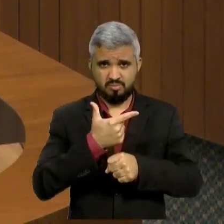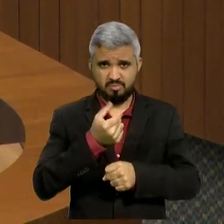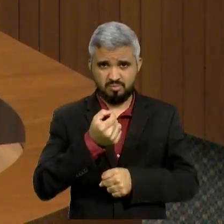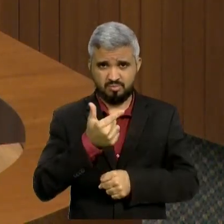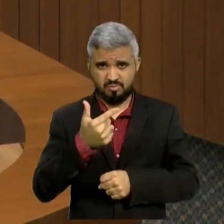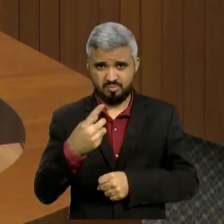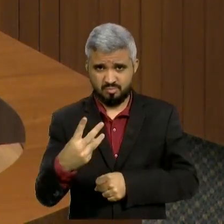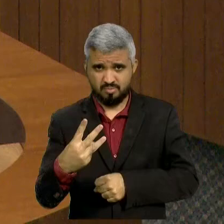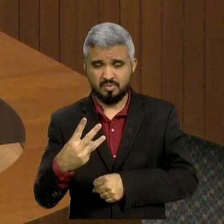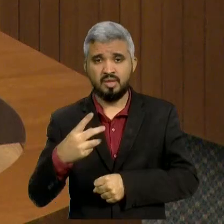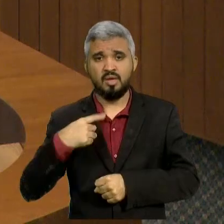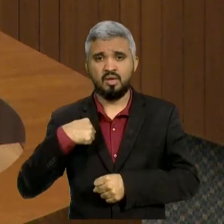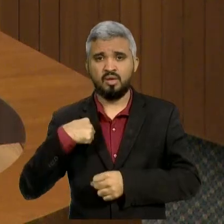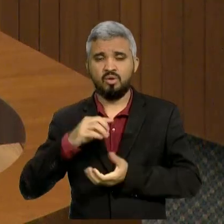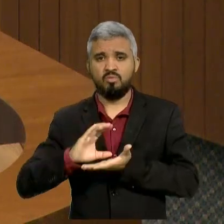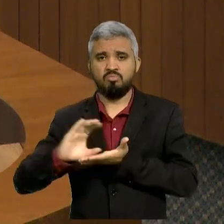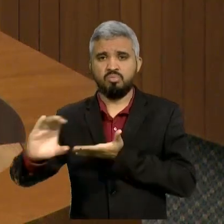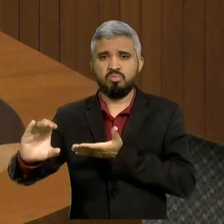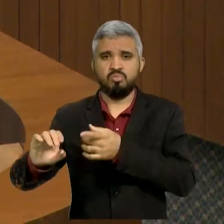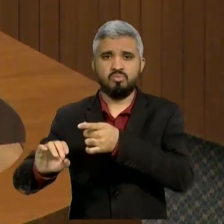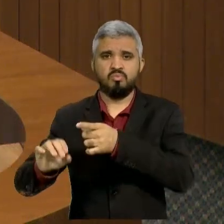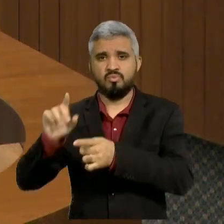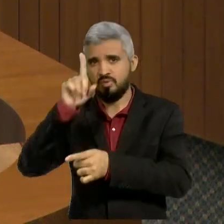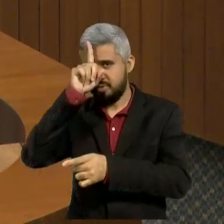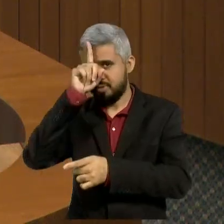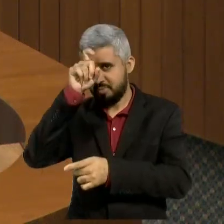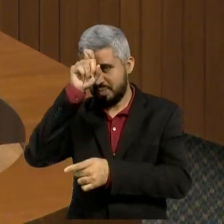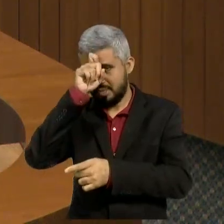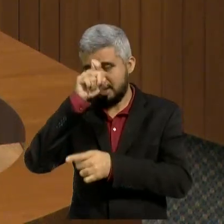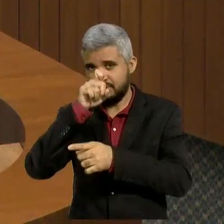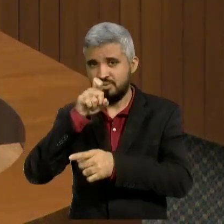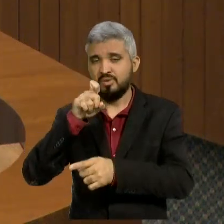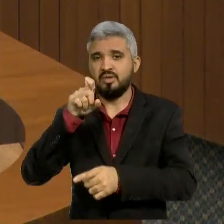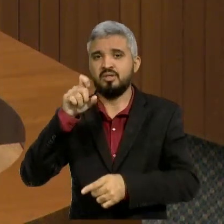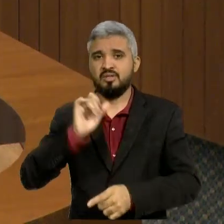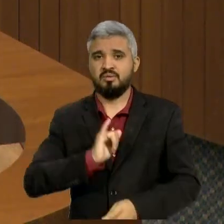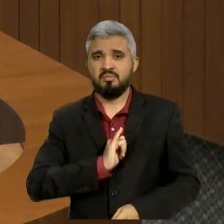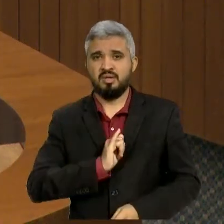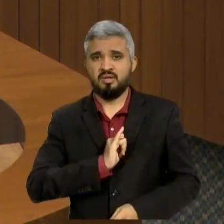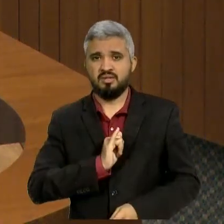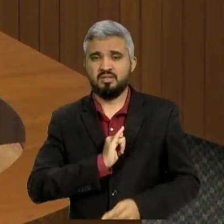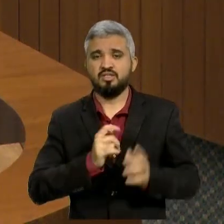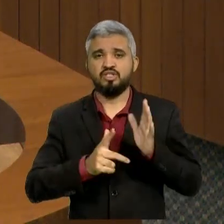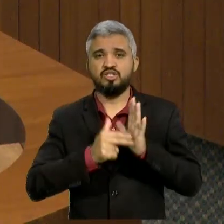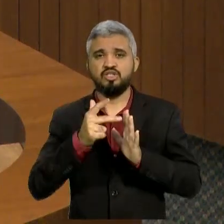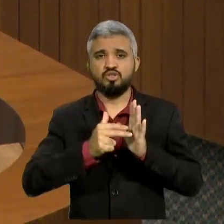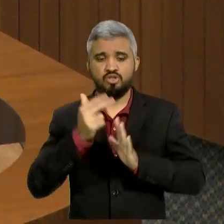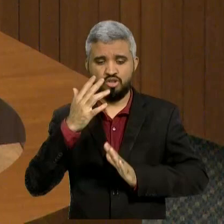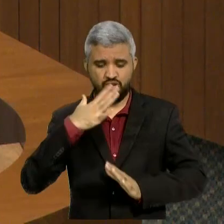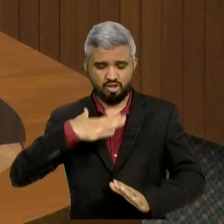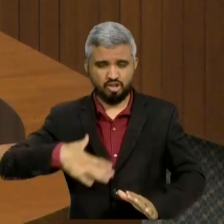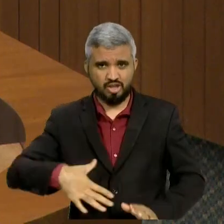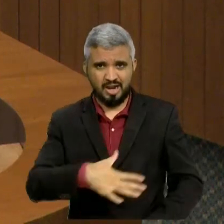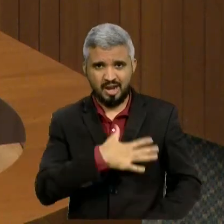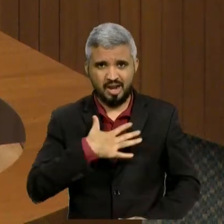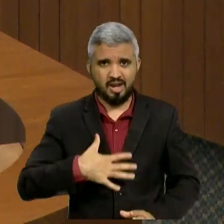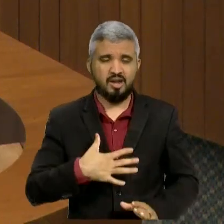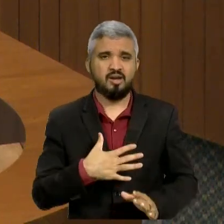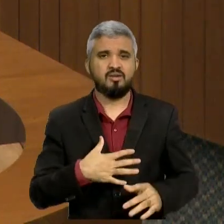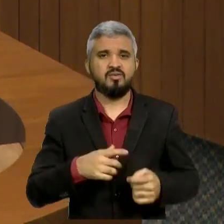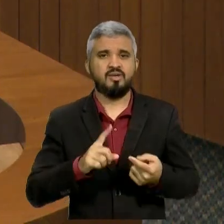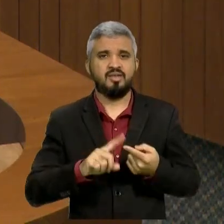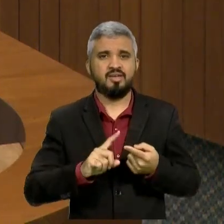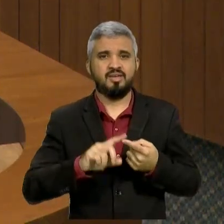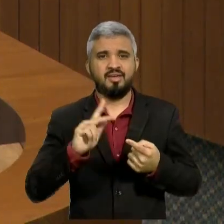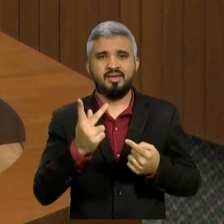macrorregional de Imperatriz para cirurgias Gerais ernia vesícula omia vamos fazer essas cirurgi